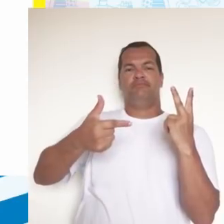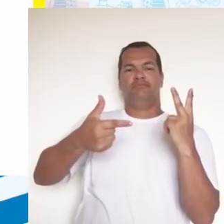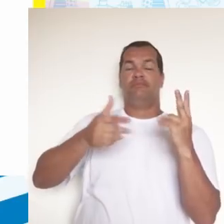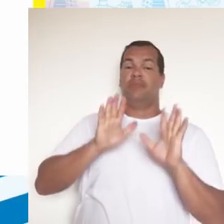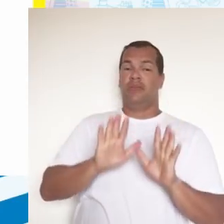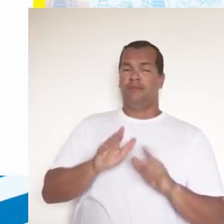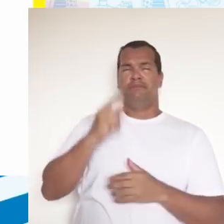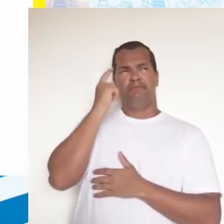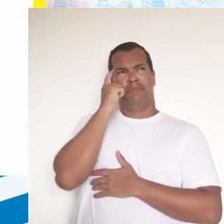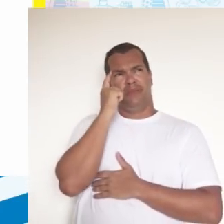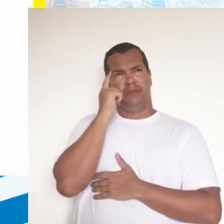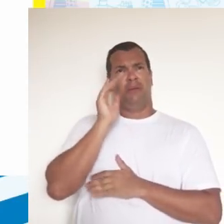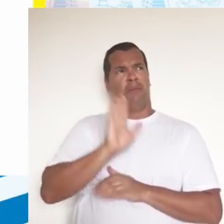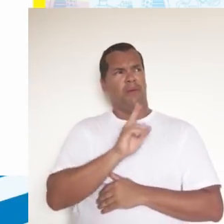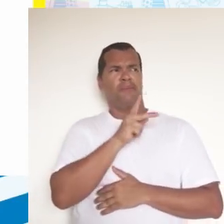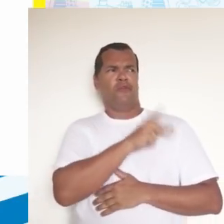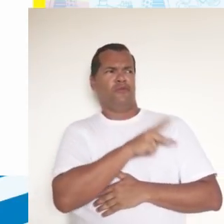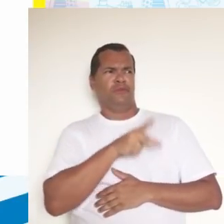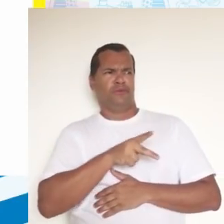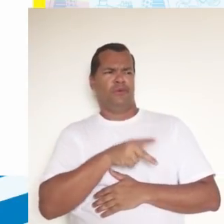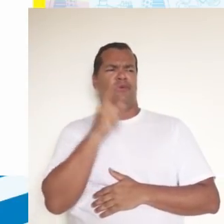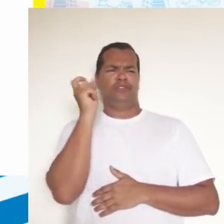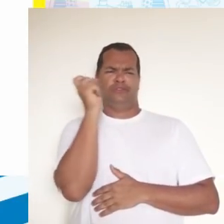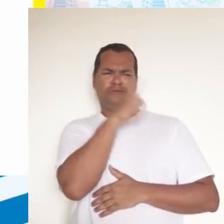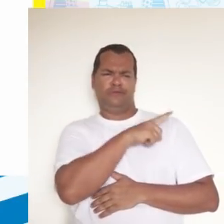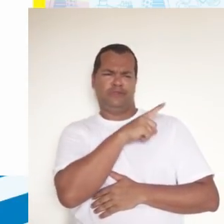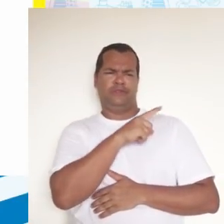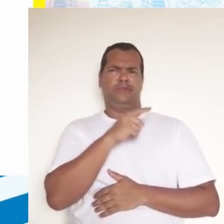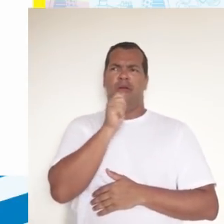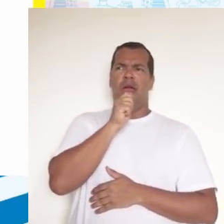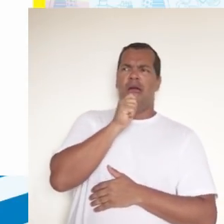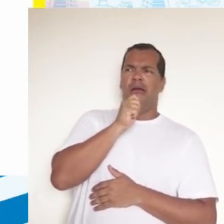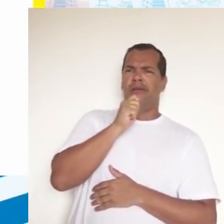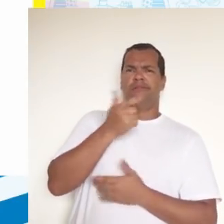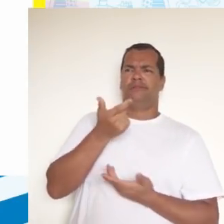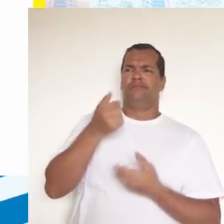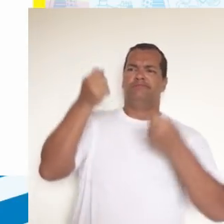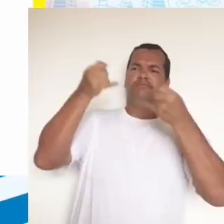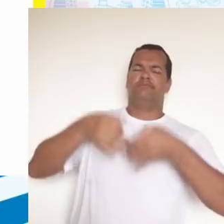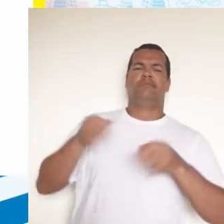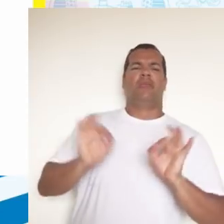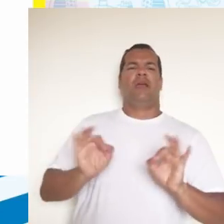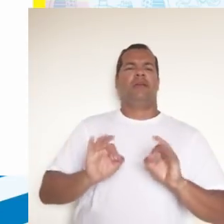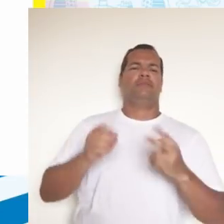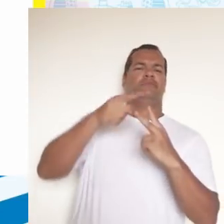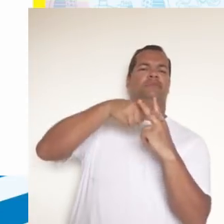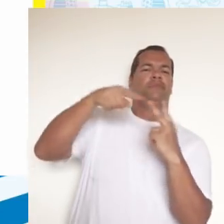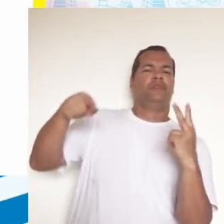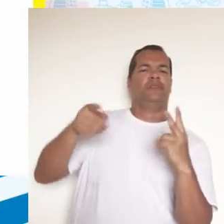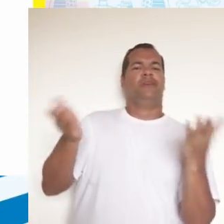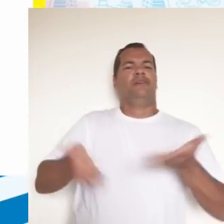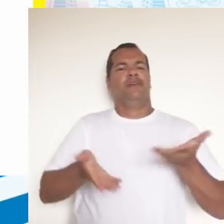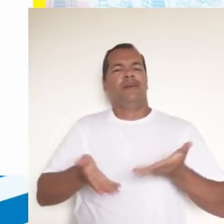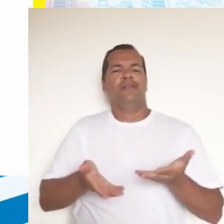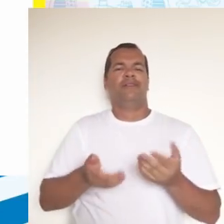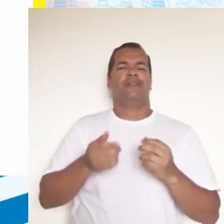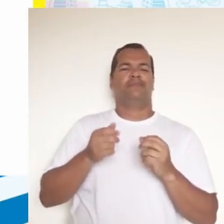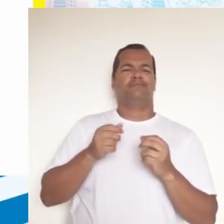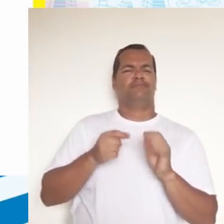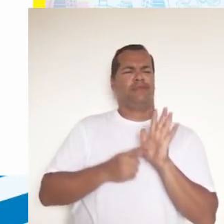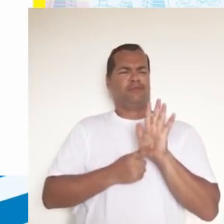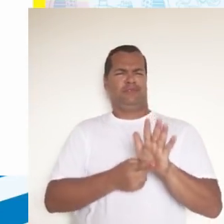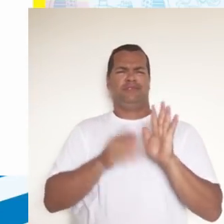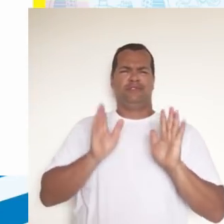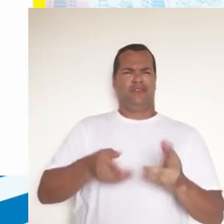32? Aí você pode pensar, mas professor, é muito difícil, você nem falou sobre raiz quadrada e agora já vem falando sobre